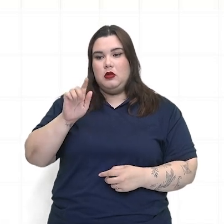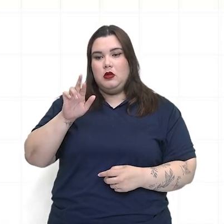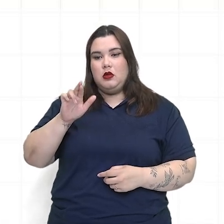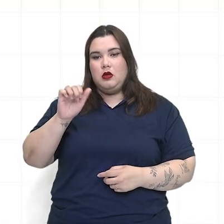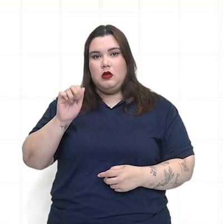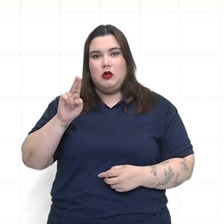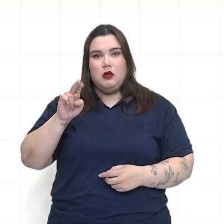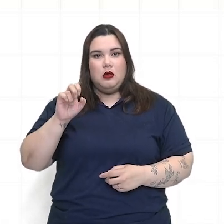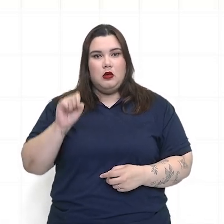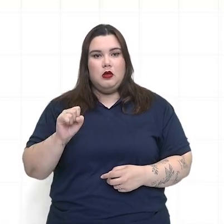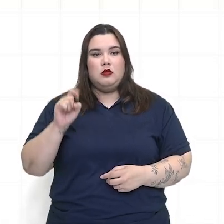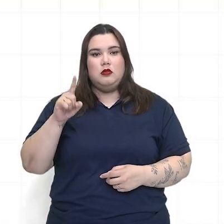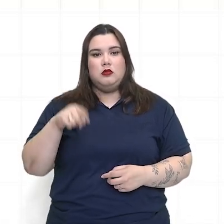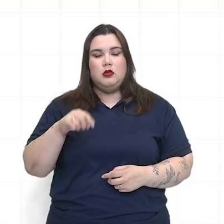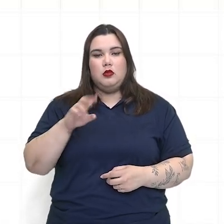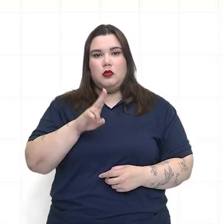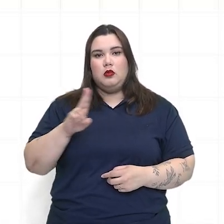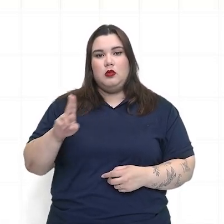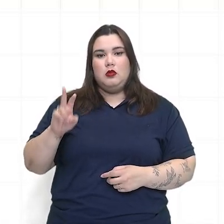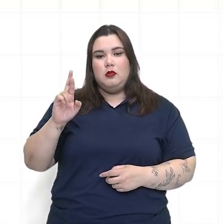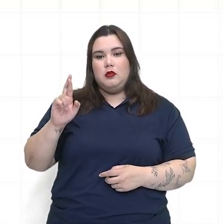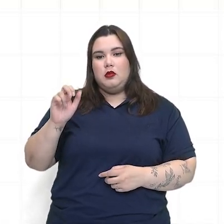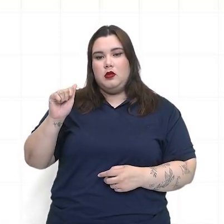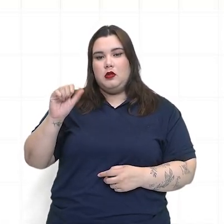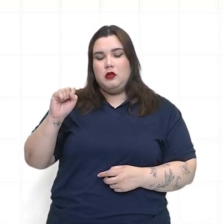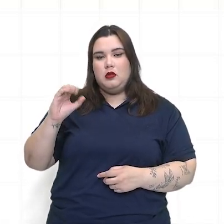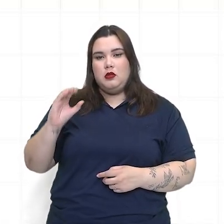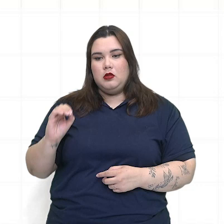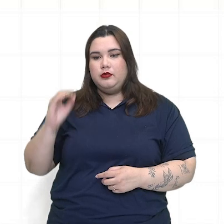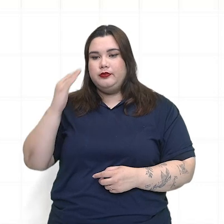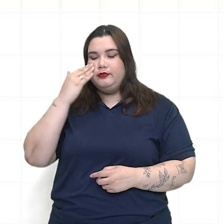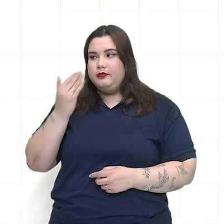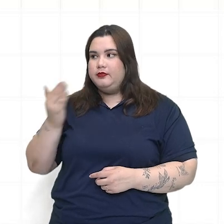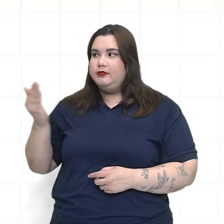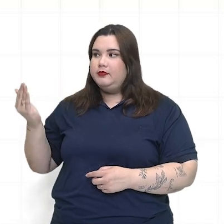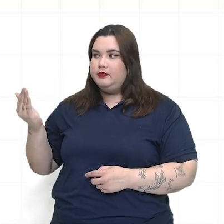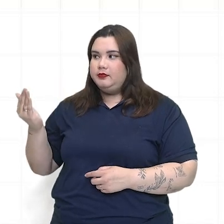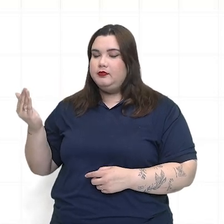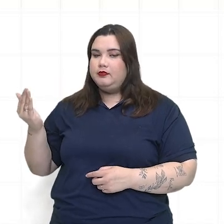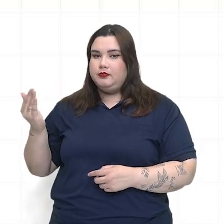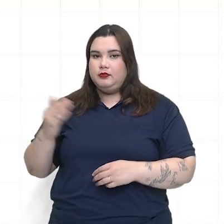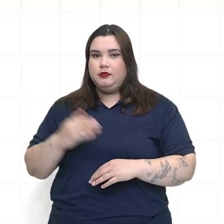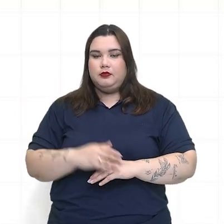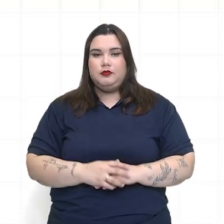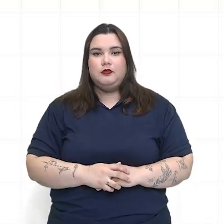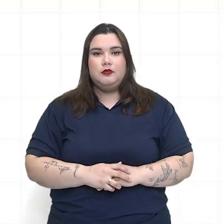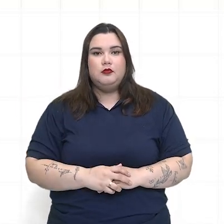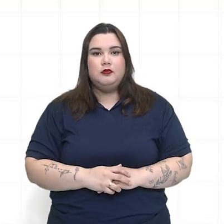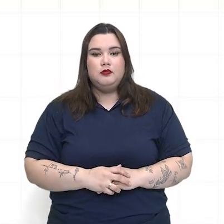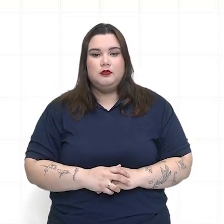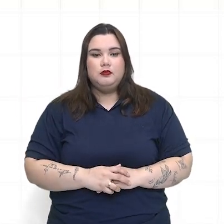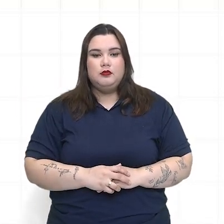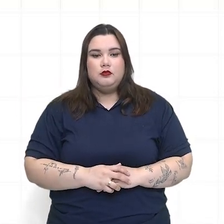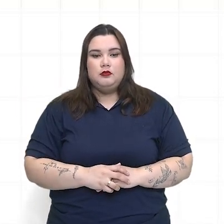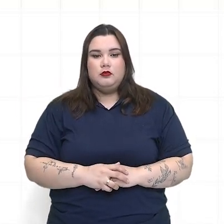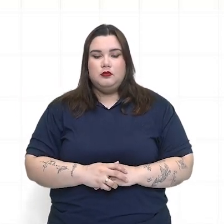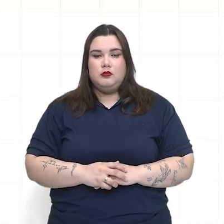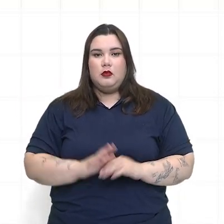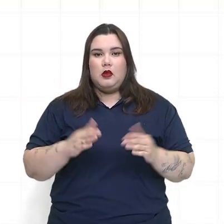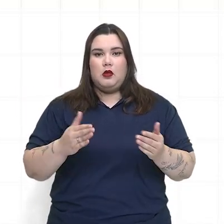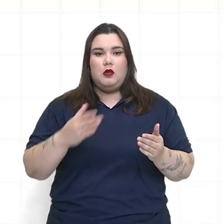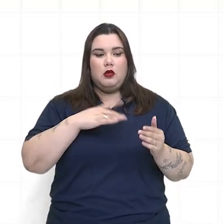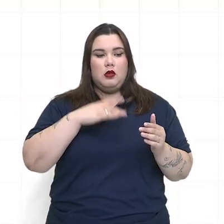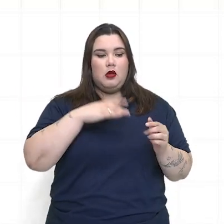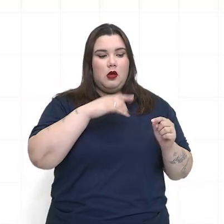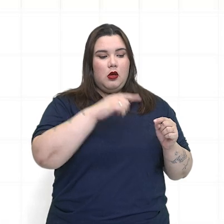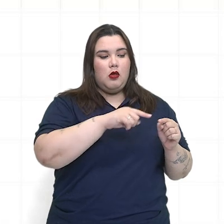A gente começa medindo aqui, ó, da direita para a esquerda, até completar a